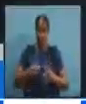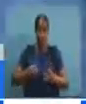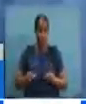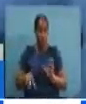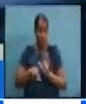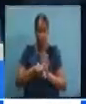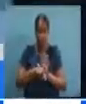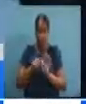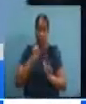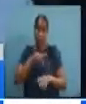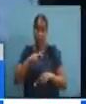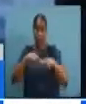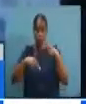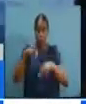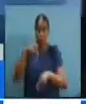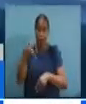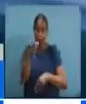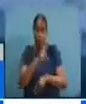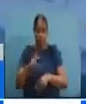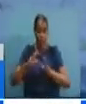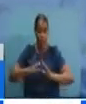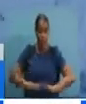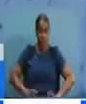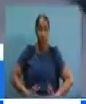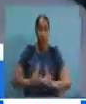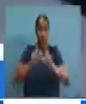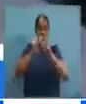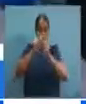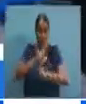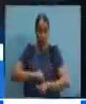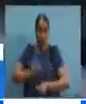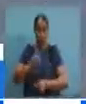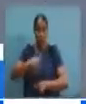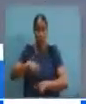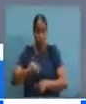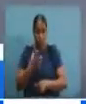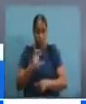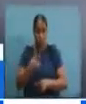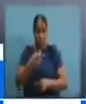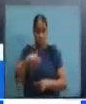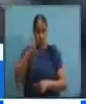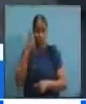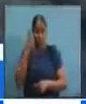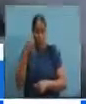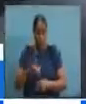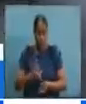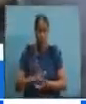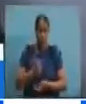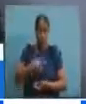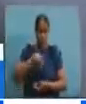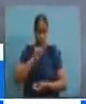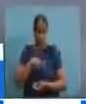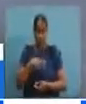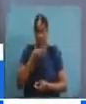normalidade constitucional, possa construir a paz, a estabilidade e o desenvolvimento. É do nosso país, é da nossa vida que se trata. Nós não